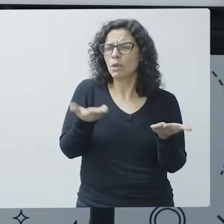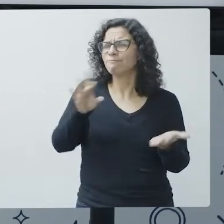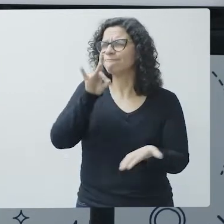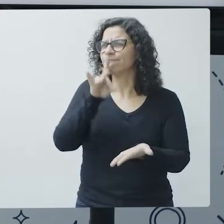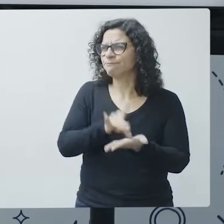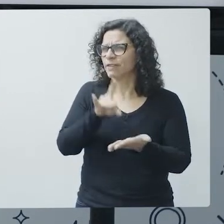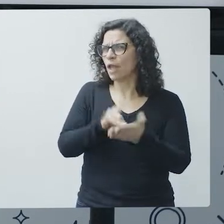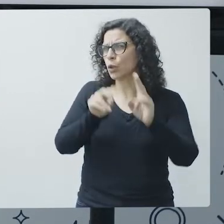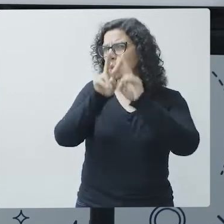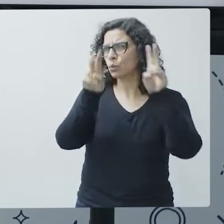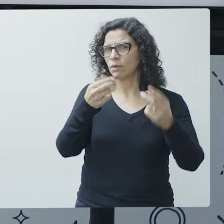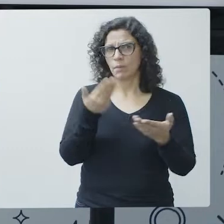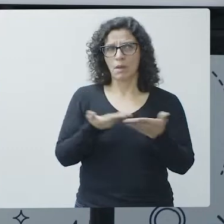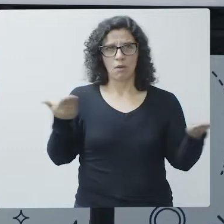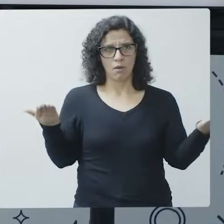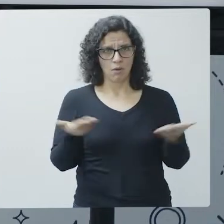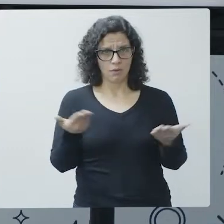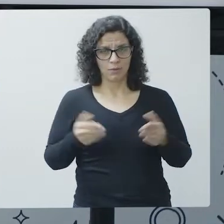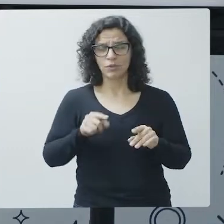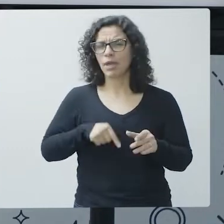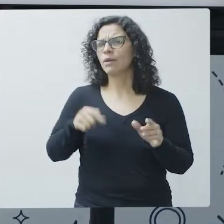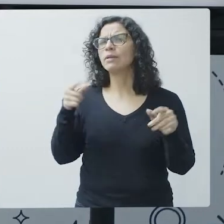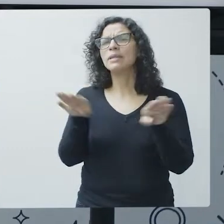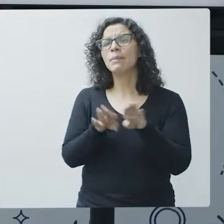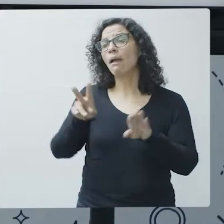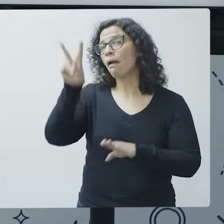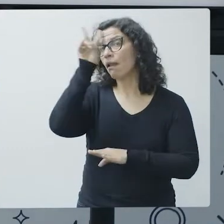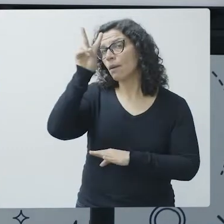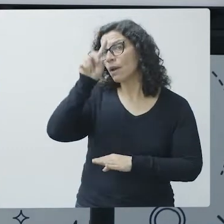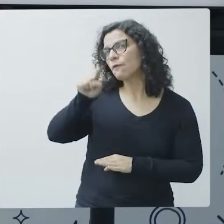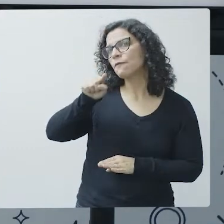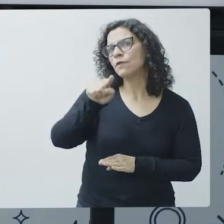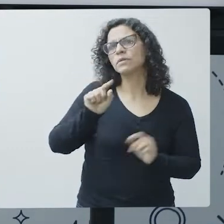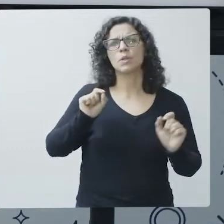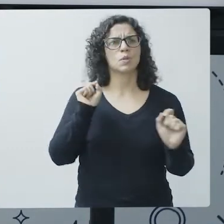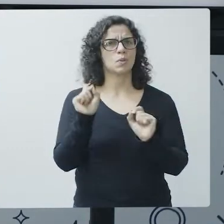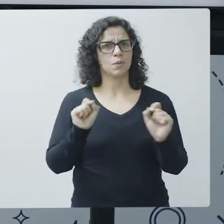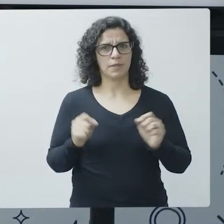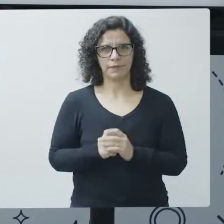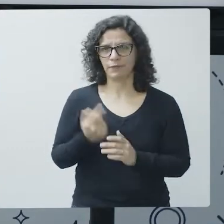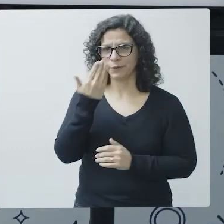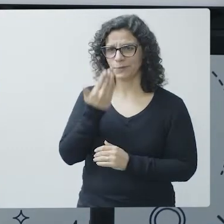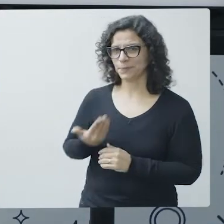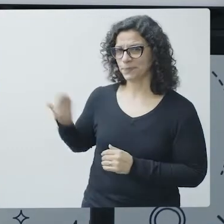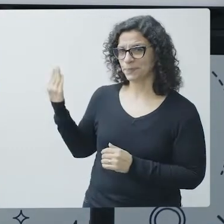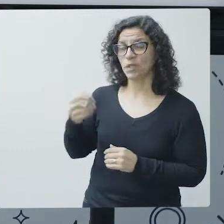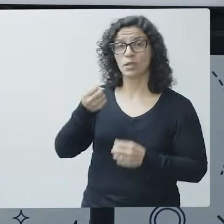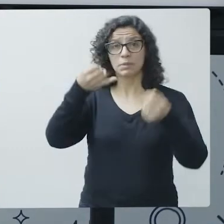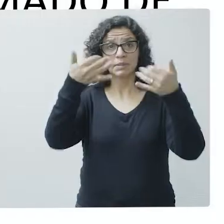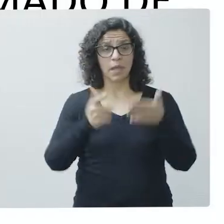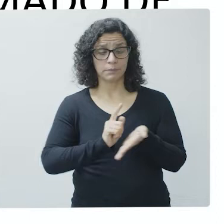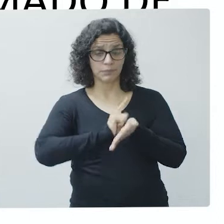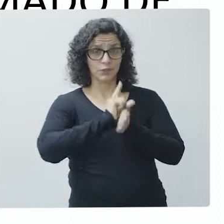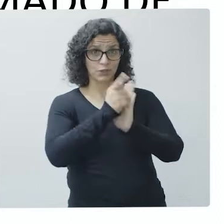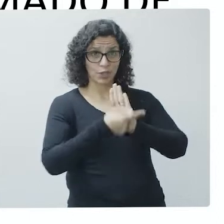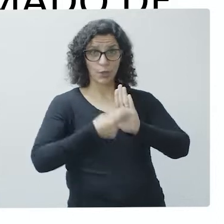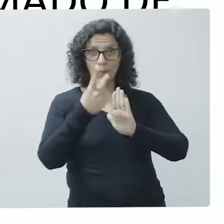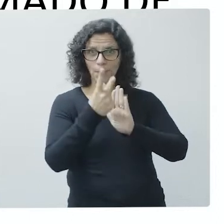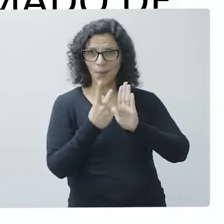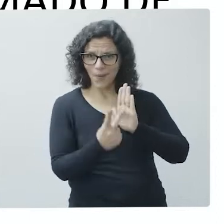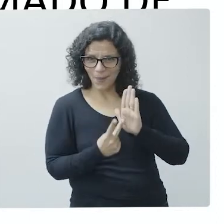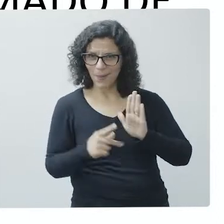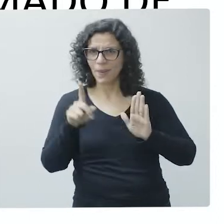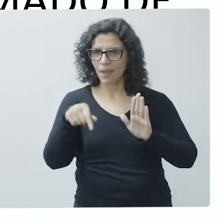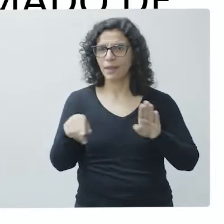mesmo no assunto da nossa aula de hoje, eu quero relembrá-los de algumas coisas. Olha só, nós vamos falar de poema. E o que é